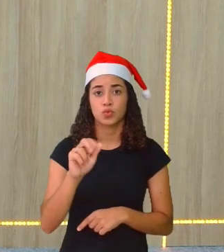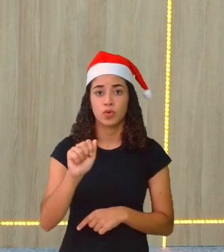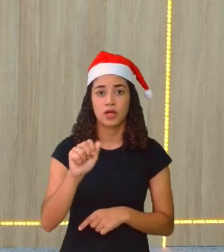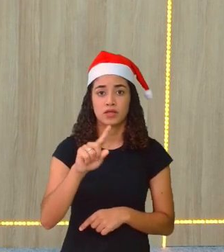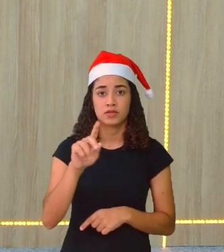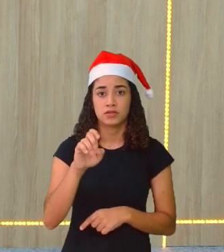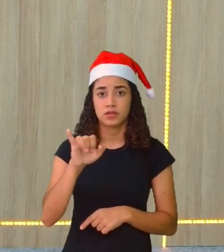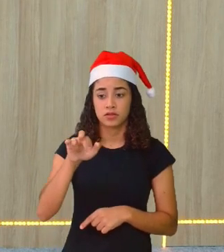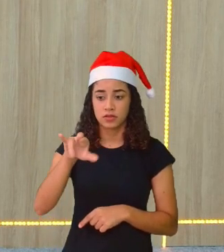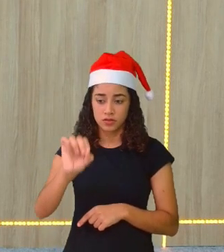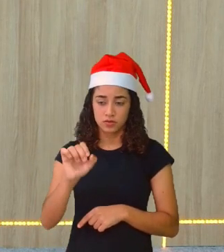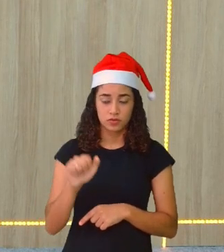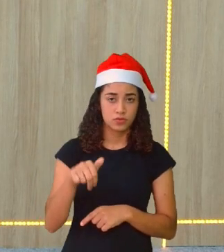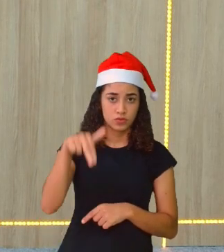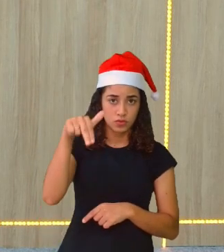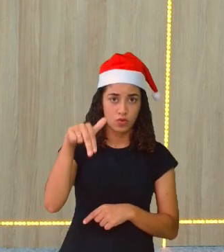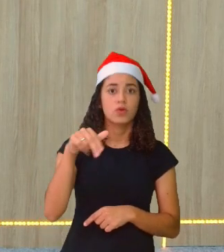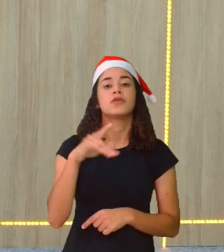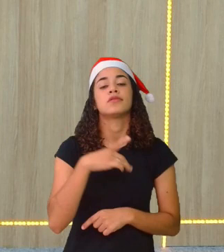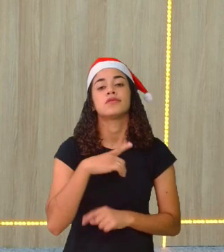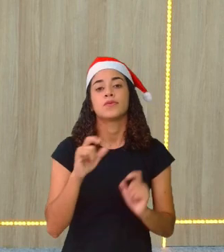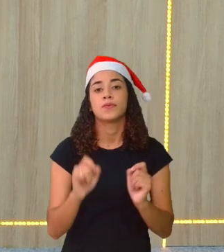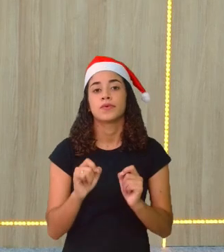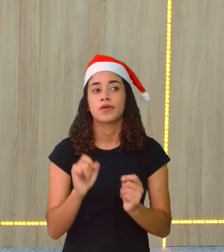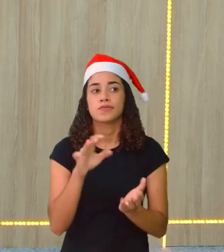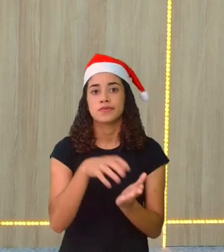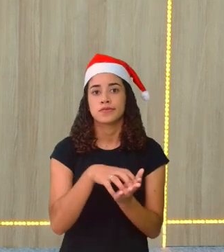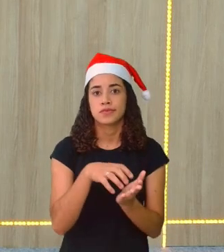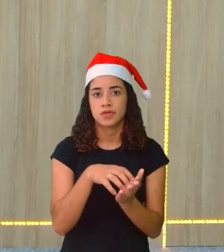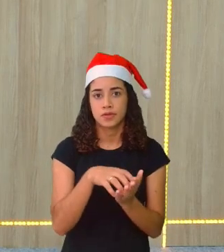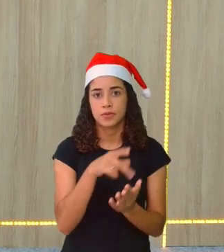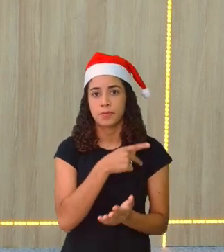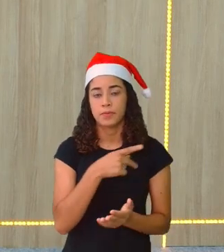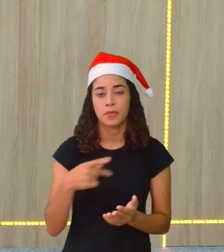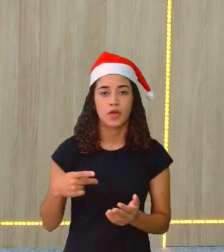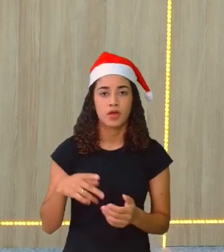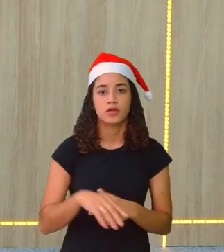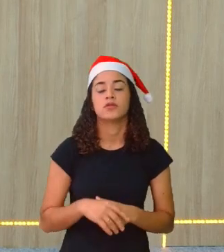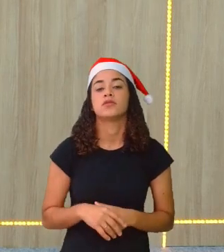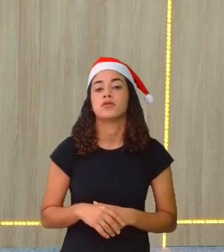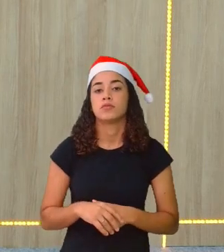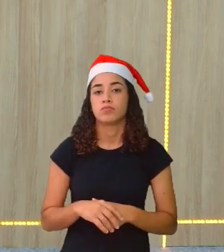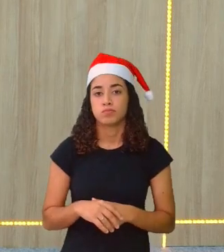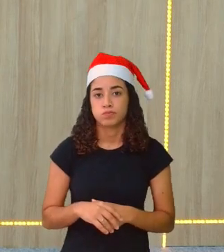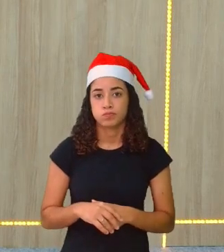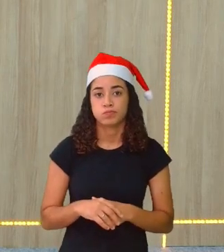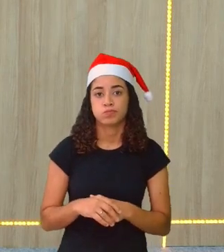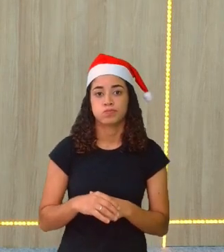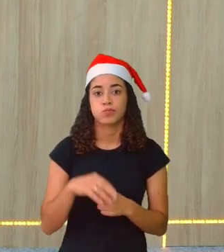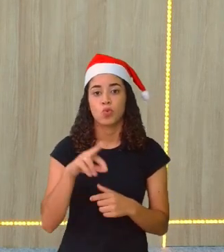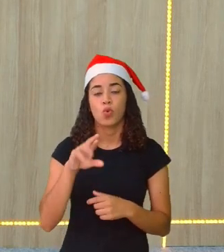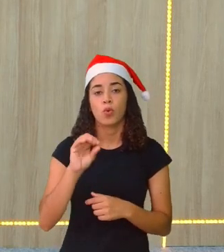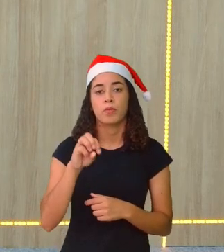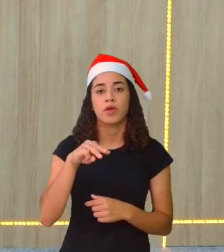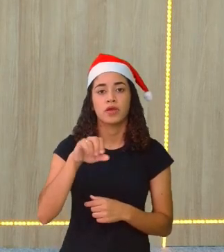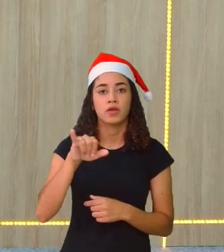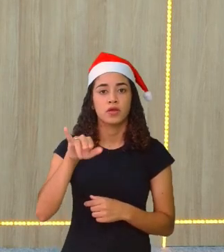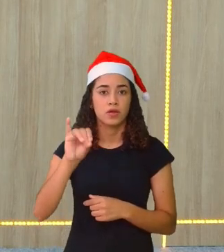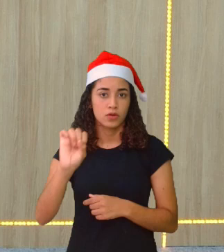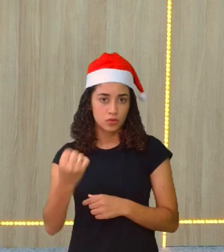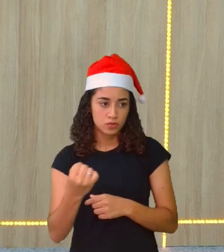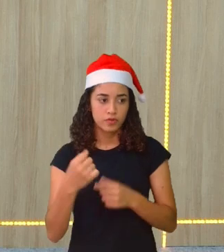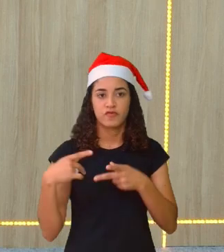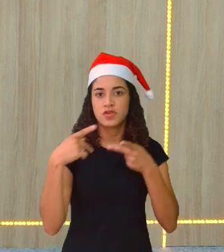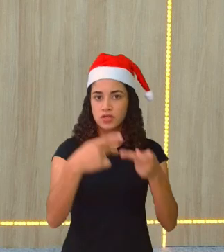né, onde a gente tem a peregrinação para o centro, né, do padre ali, dos romeiros, né, para visitar